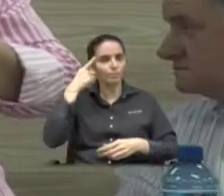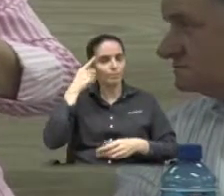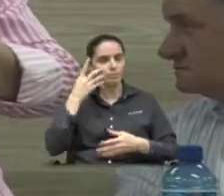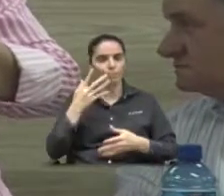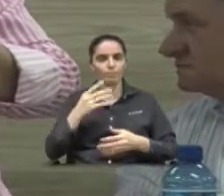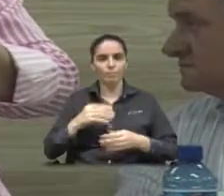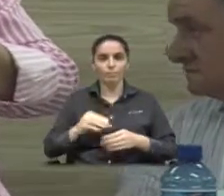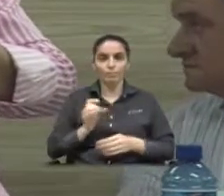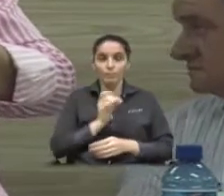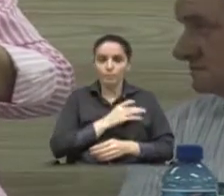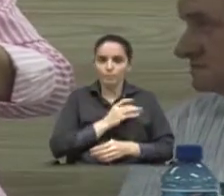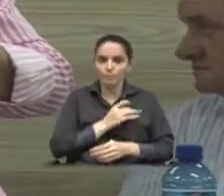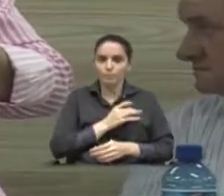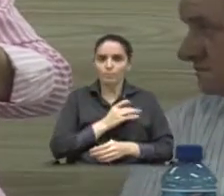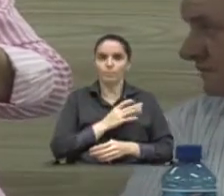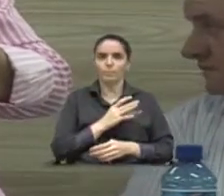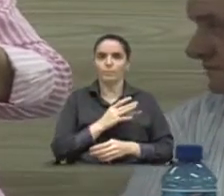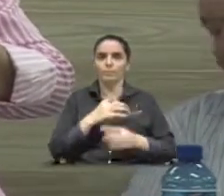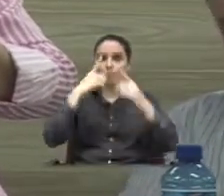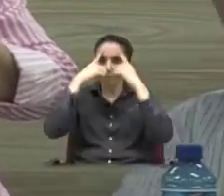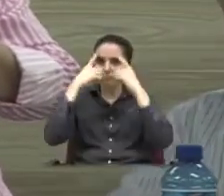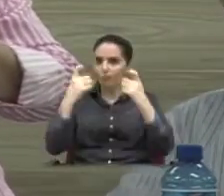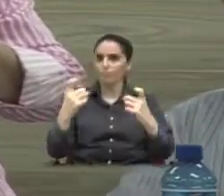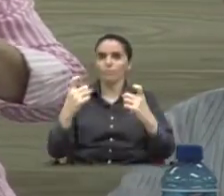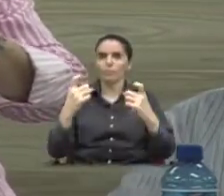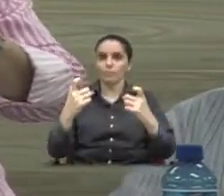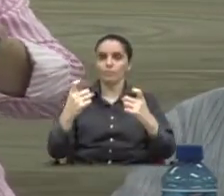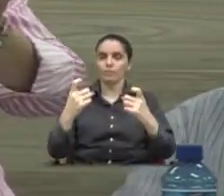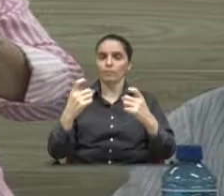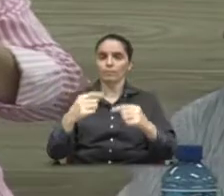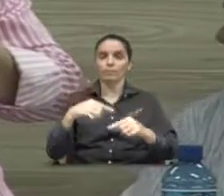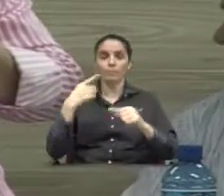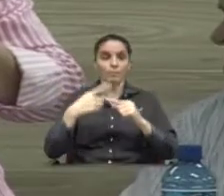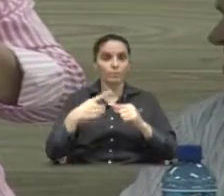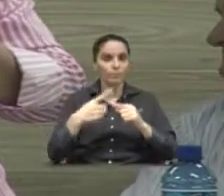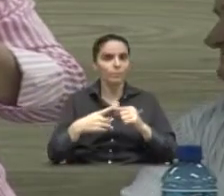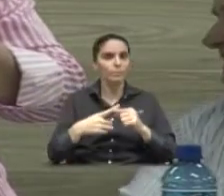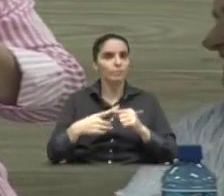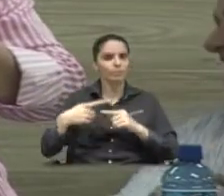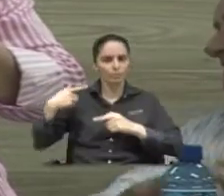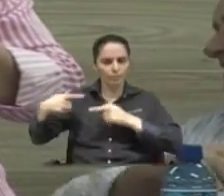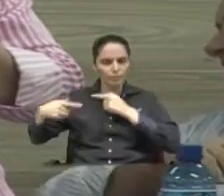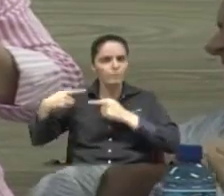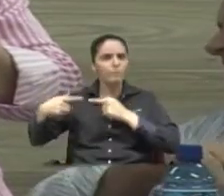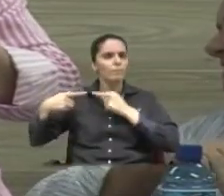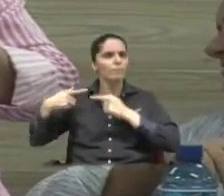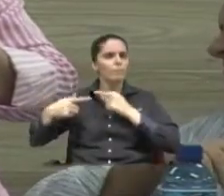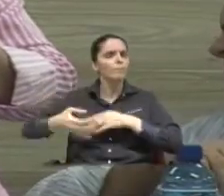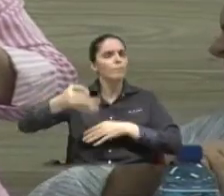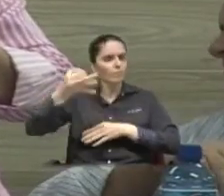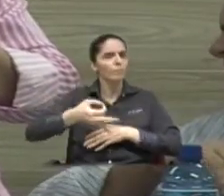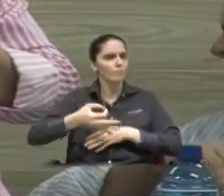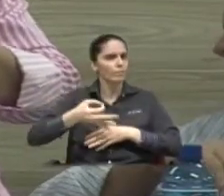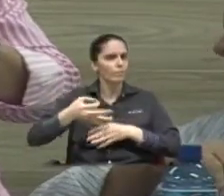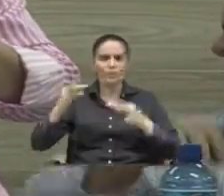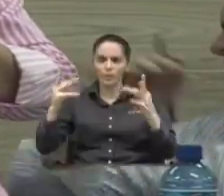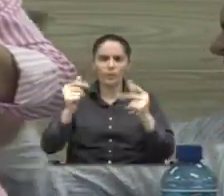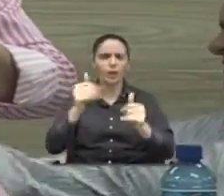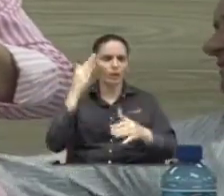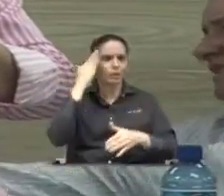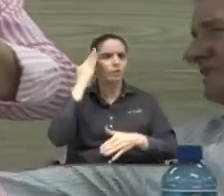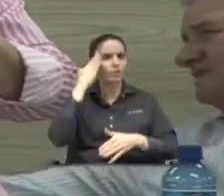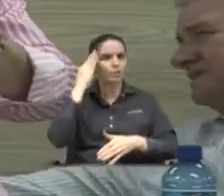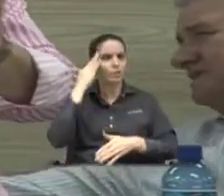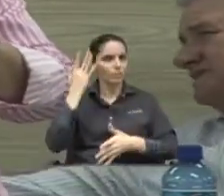gente tem medo dessa questão da violência, sim. A gente sabe que é uma questão política, isso é óbvio, que é óbvio para todo mundo. A